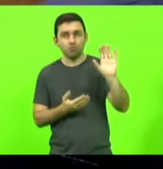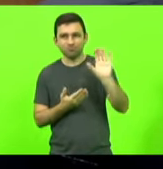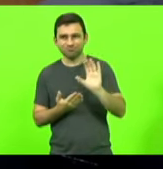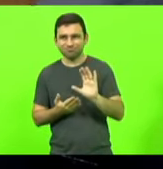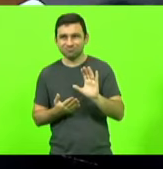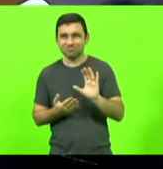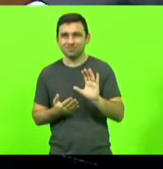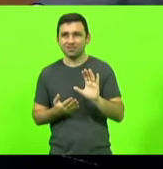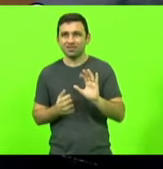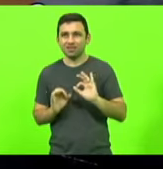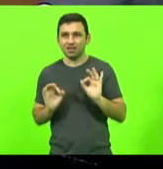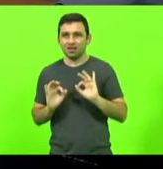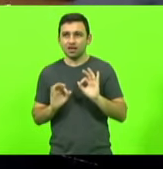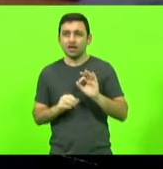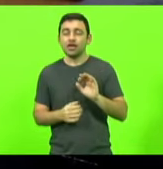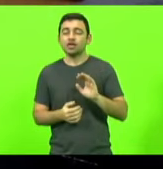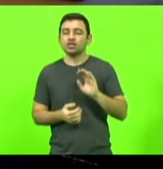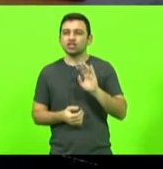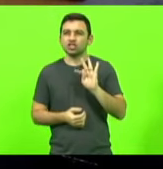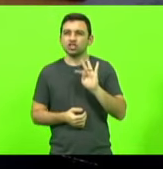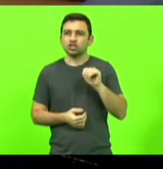Catarina, Timbé do Sul